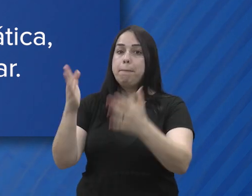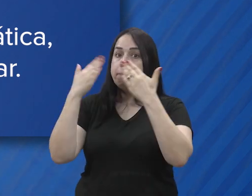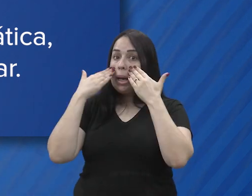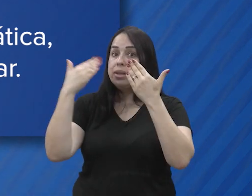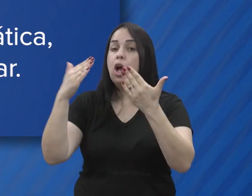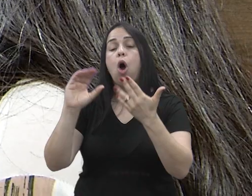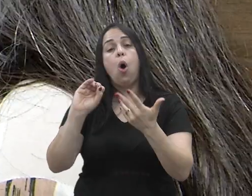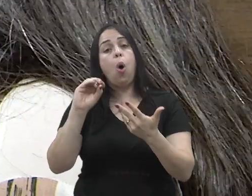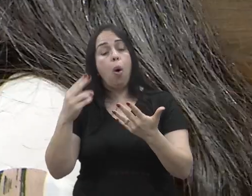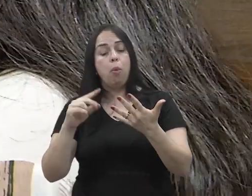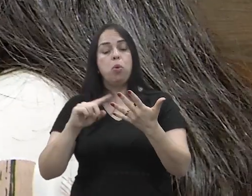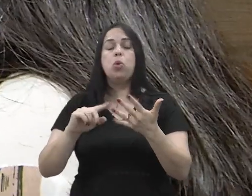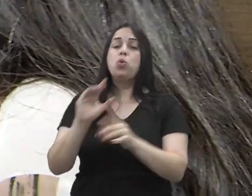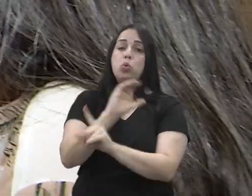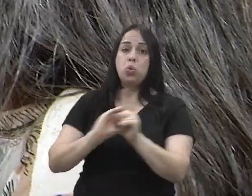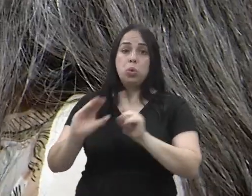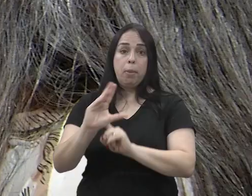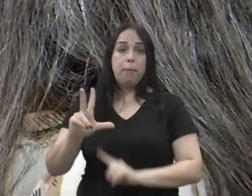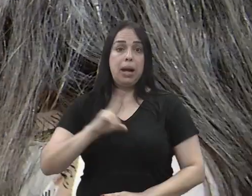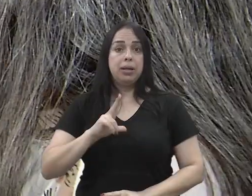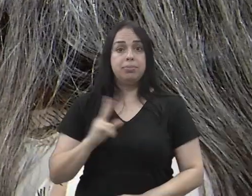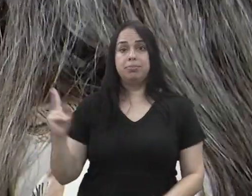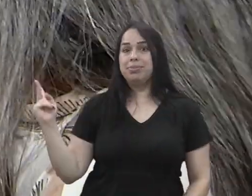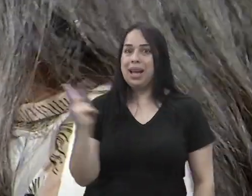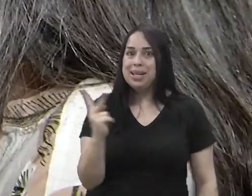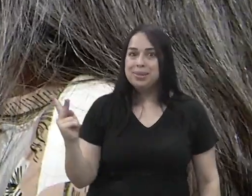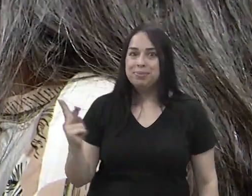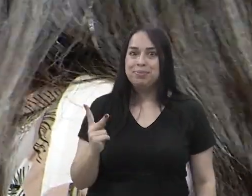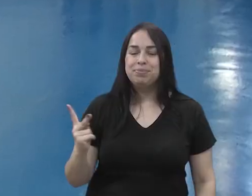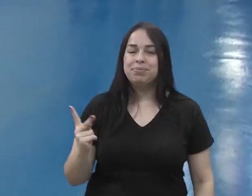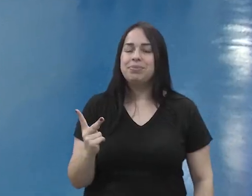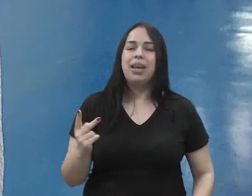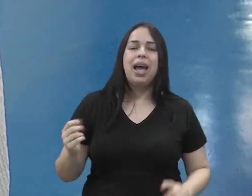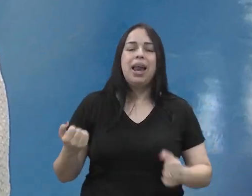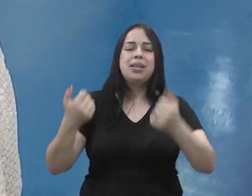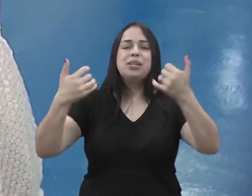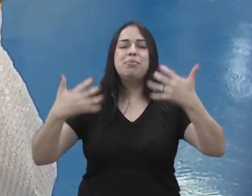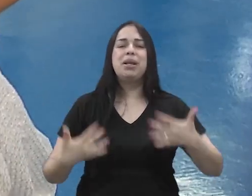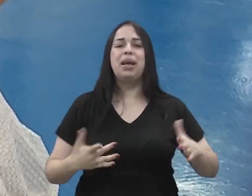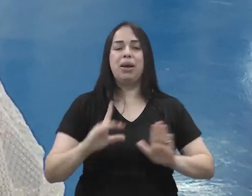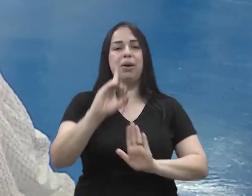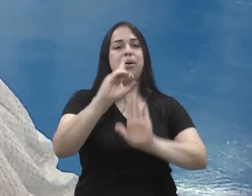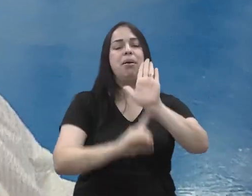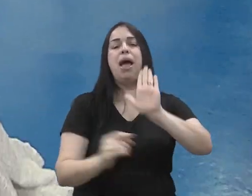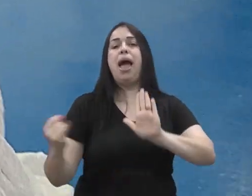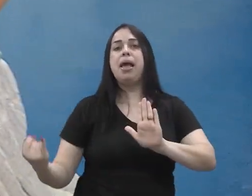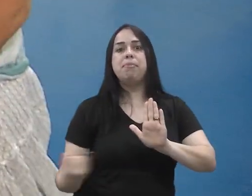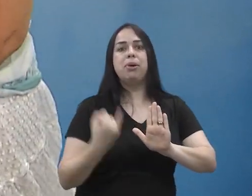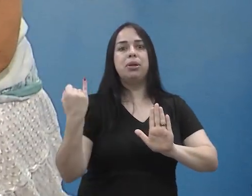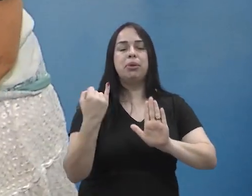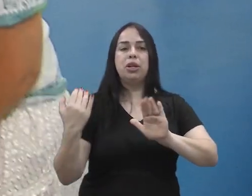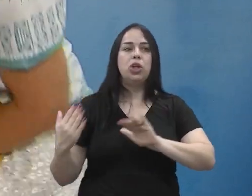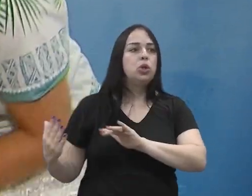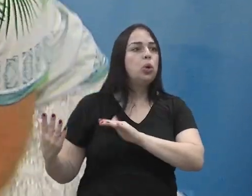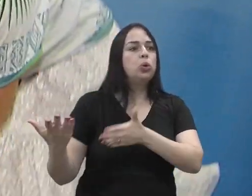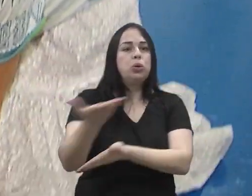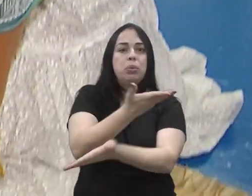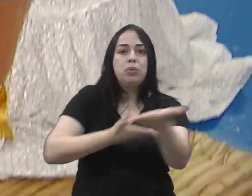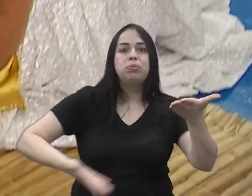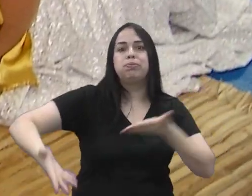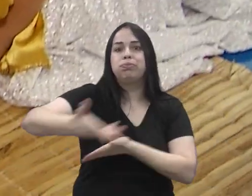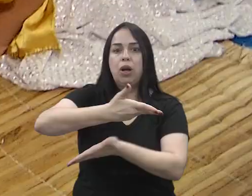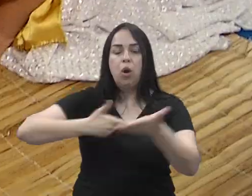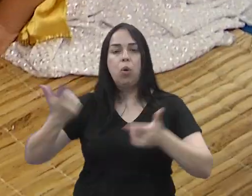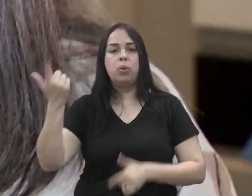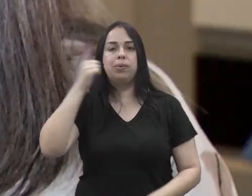em particular. Para Mirilene, Lígia e Sandra, a garantia desse direito é essencial para que todos convivam